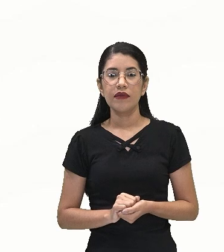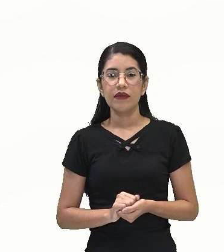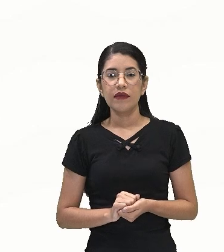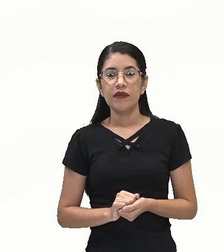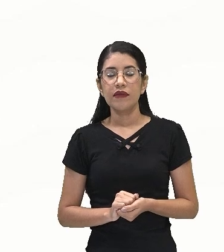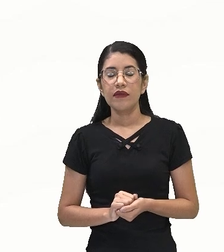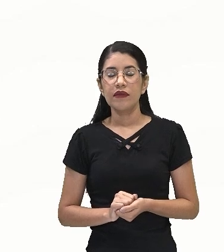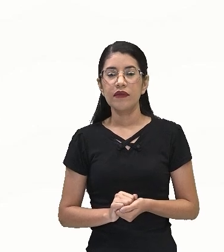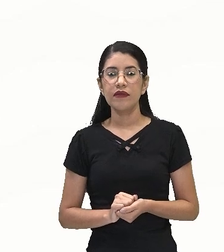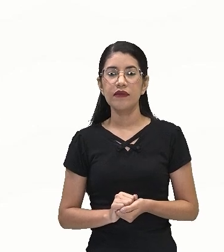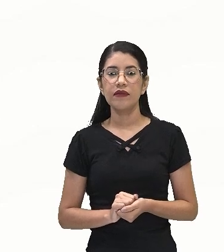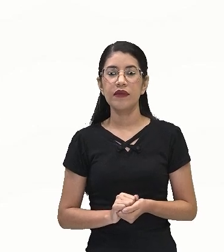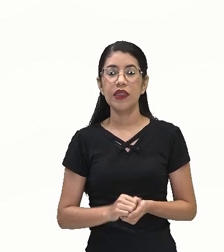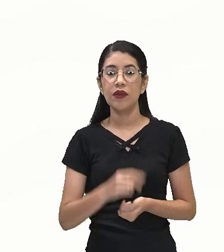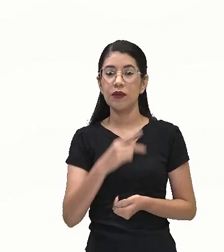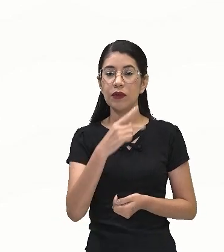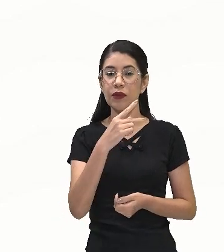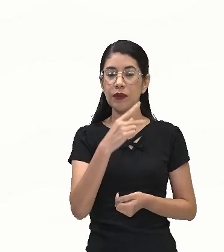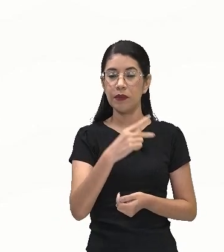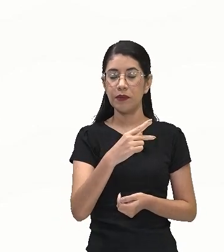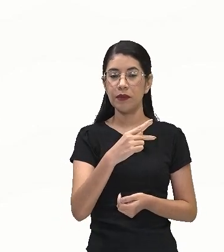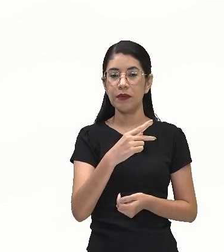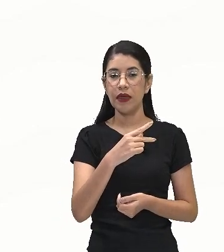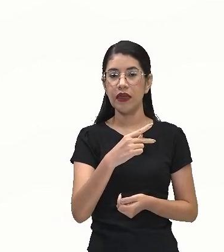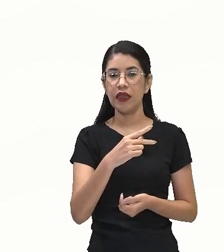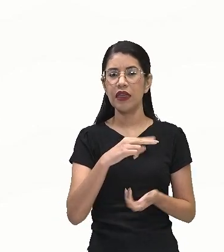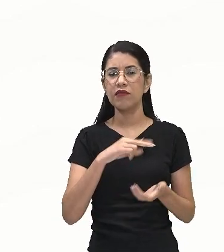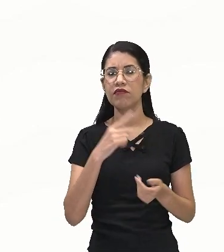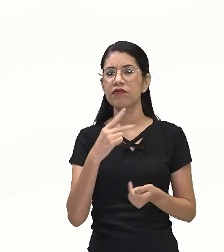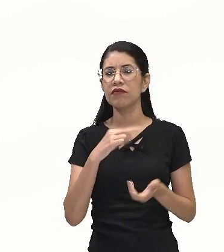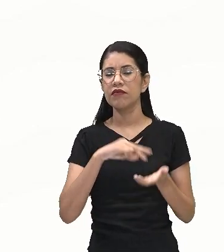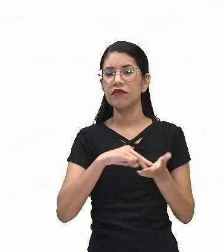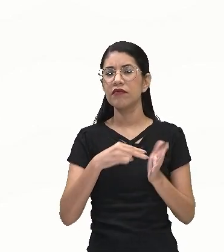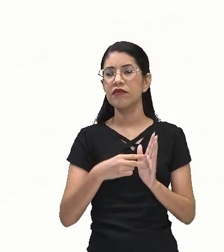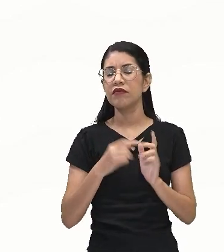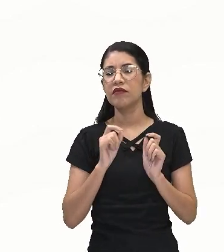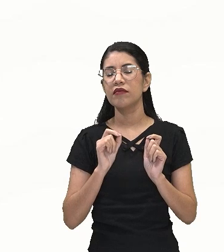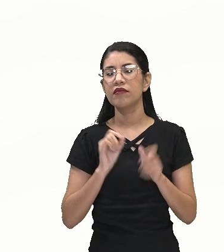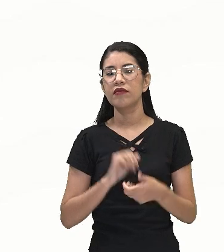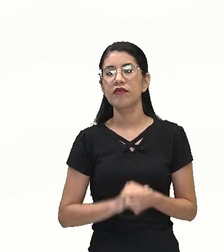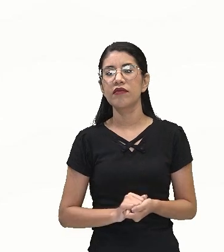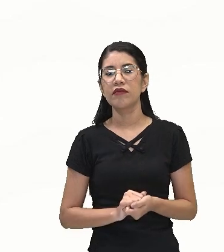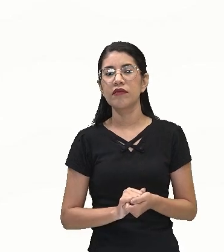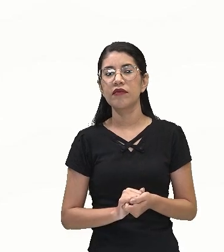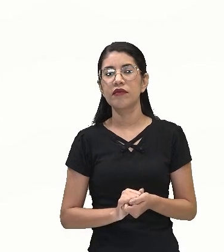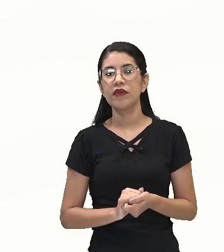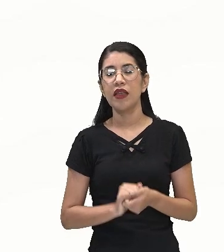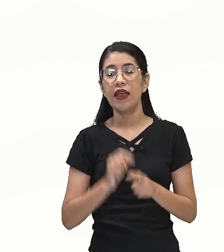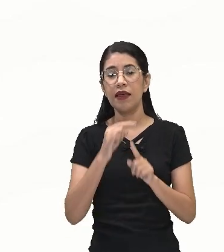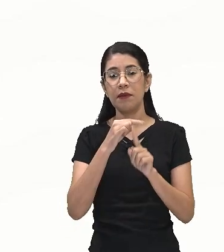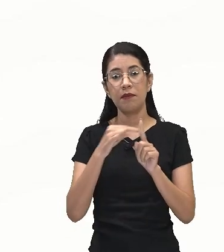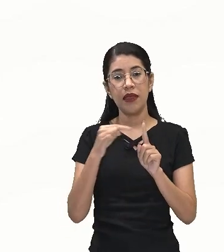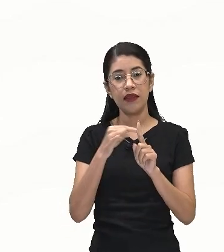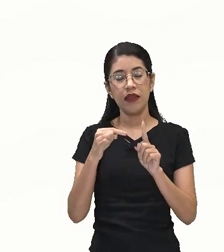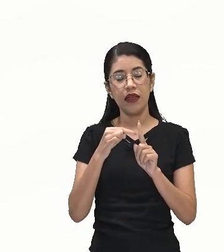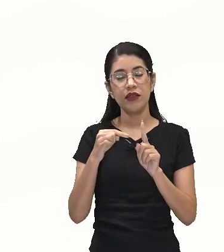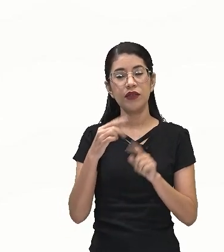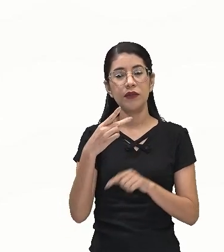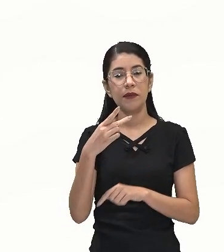Produto da medida P, quem é P? Onde a gente viu lá atrás, o nosso semiperímetro,